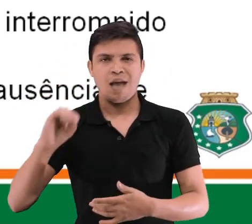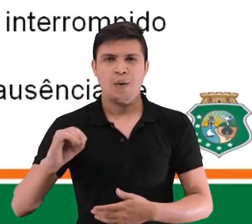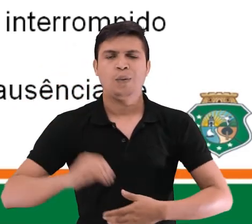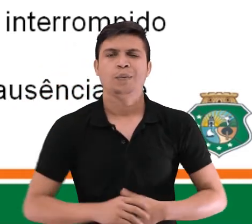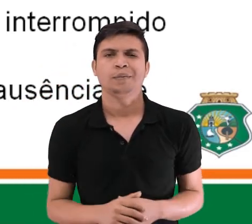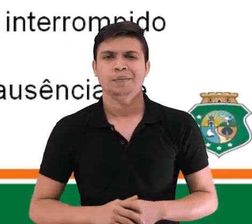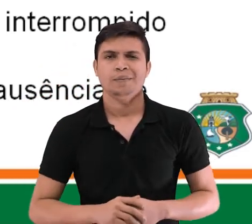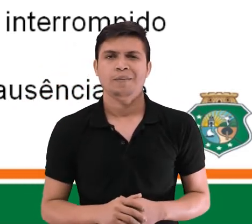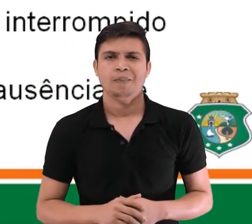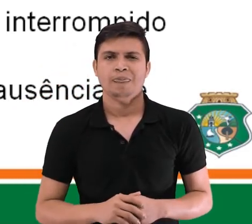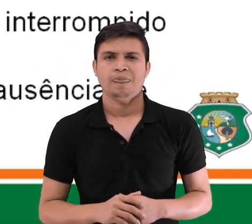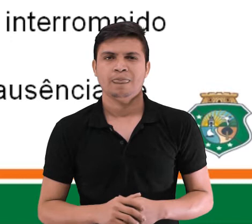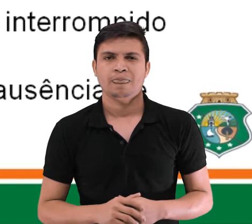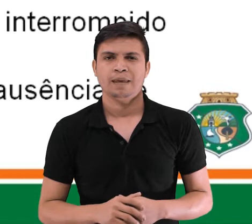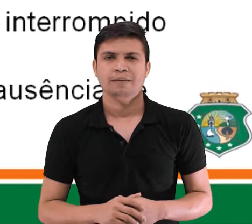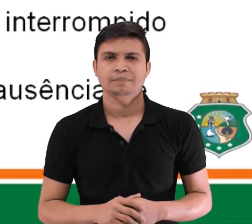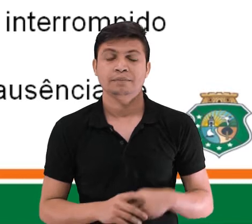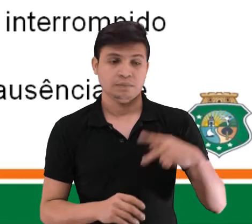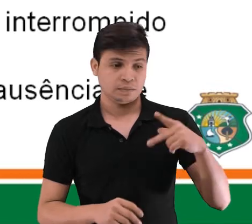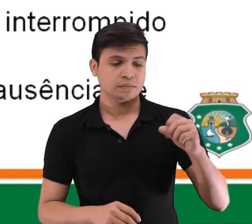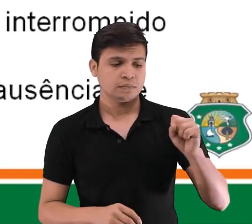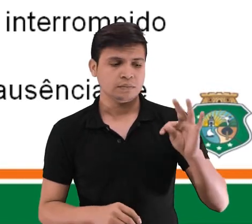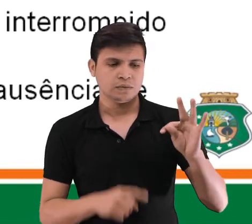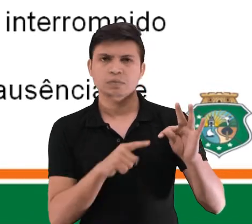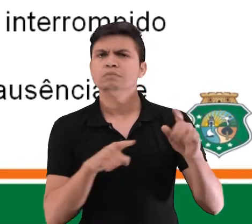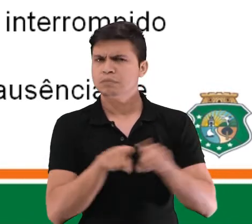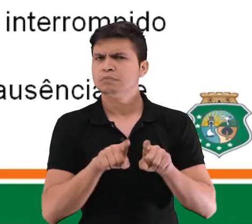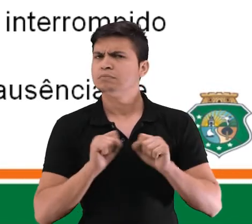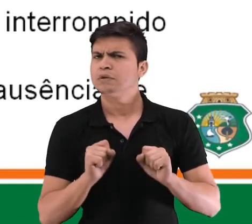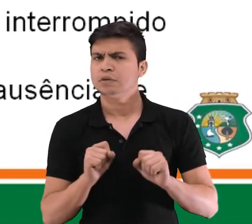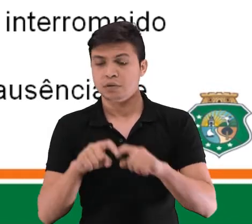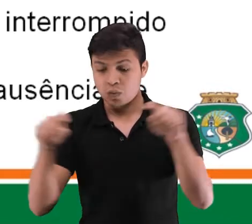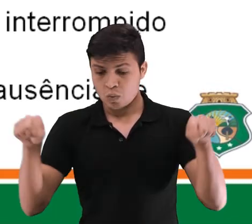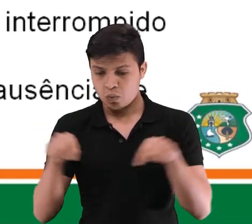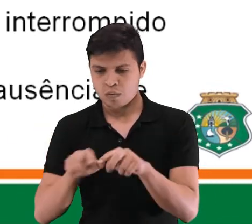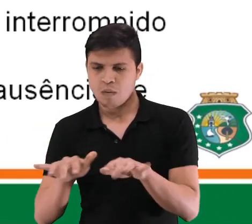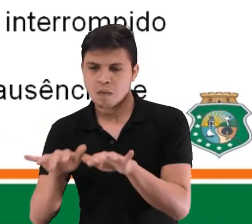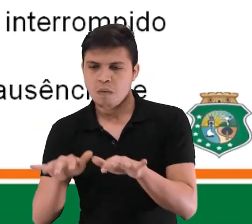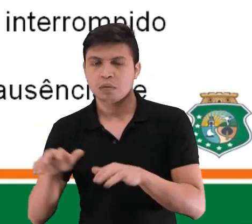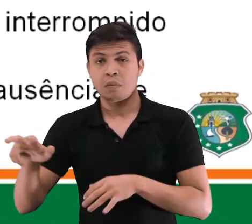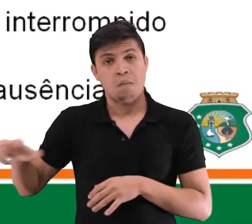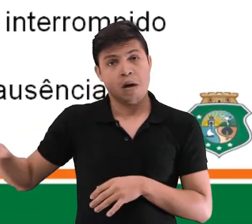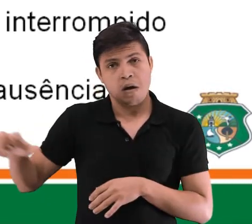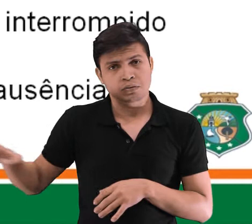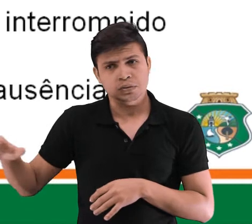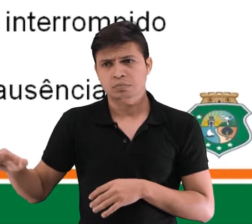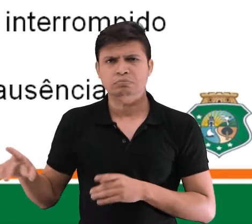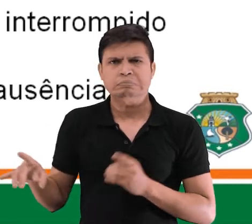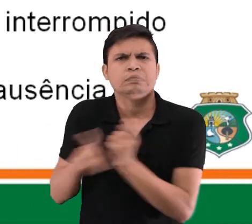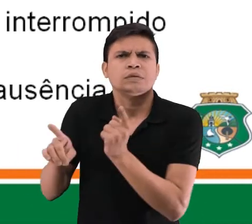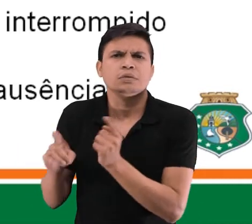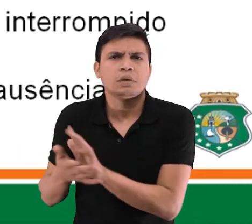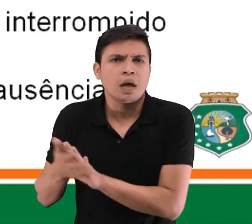Ele também pode não identificar o teclado ou o mouse. Se você prestar atenção, quando o seu